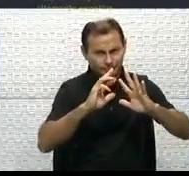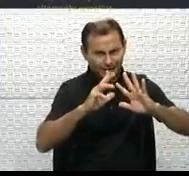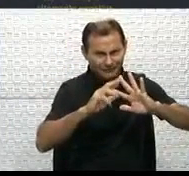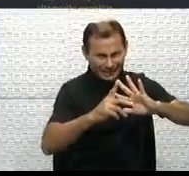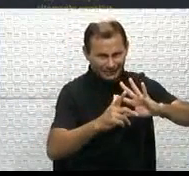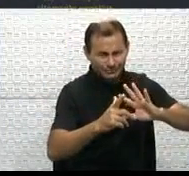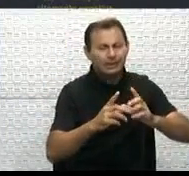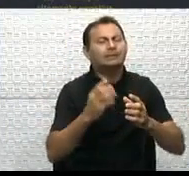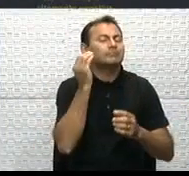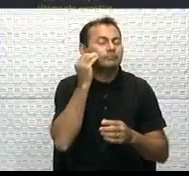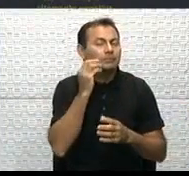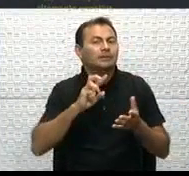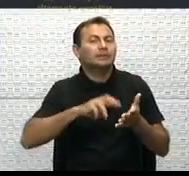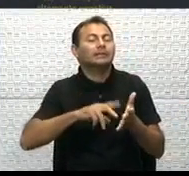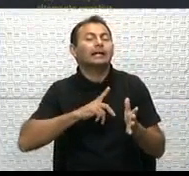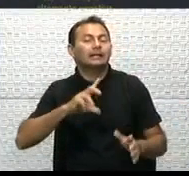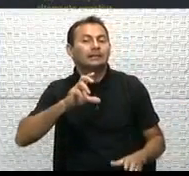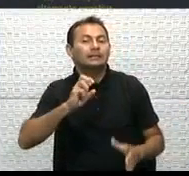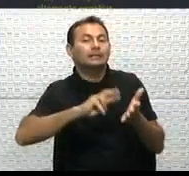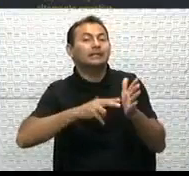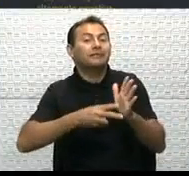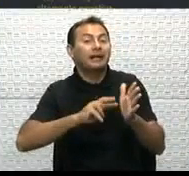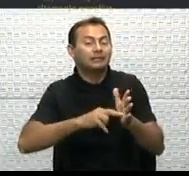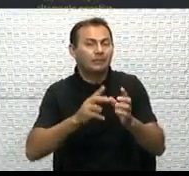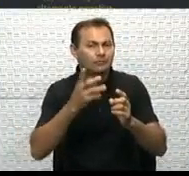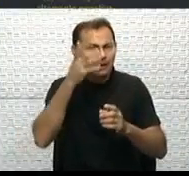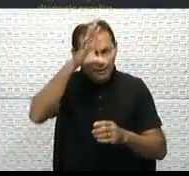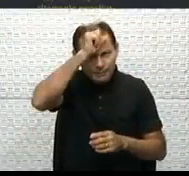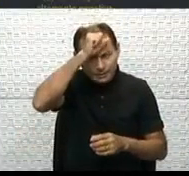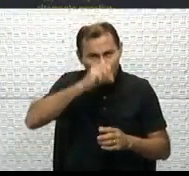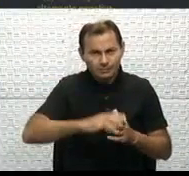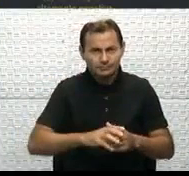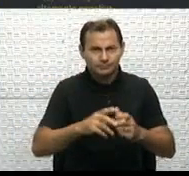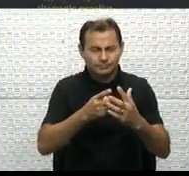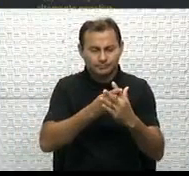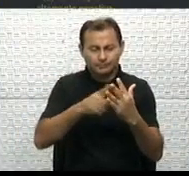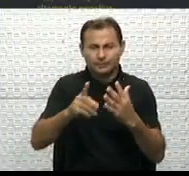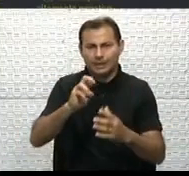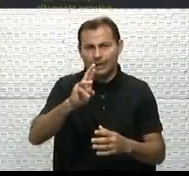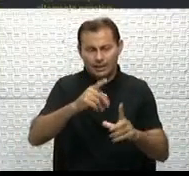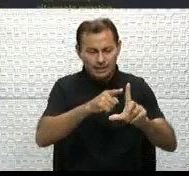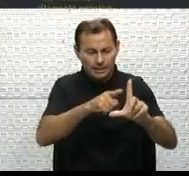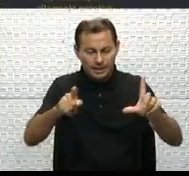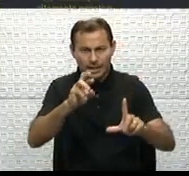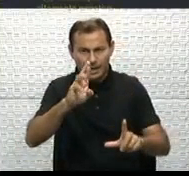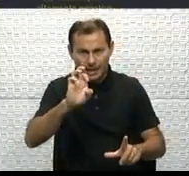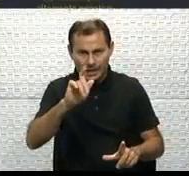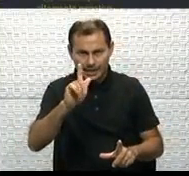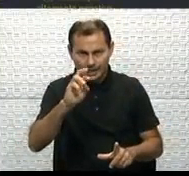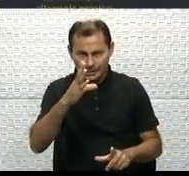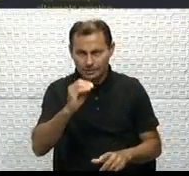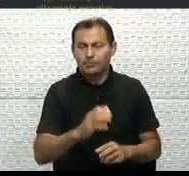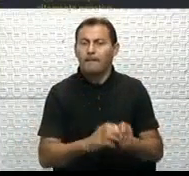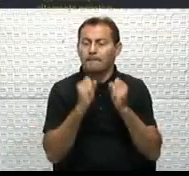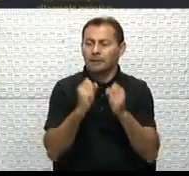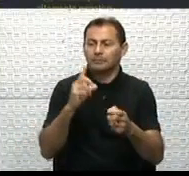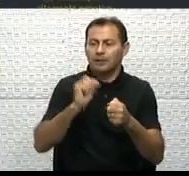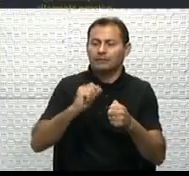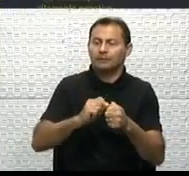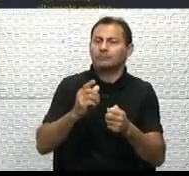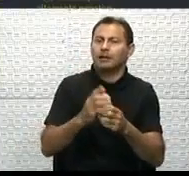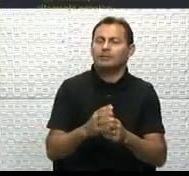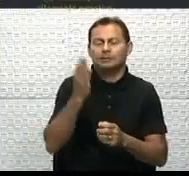atestando que existe mesmo significância, você aprendeu a obter a equação da reta de regressão para essas variáveis, podendo